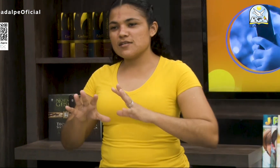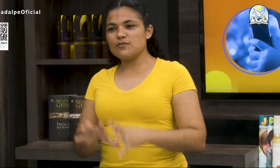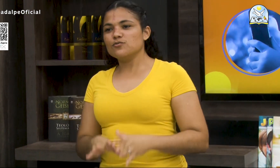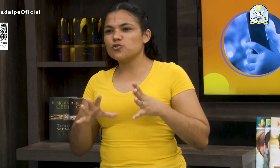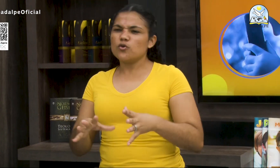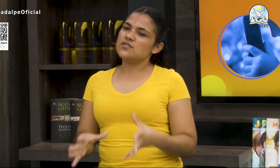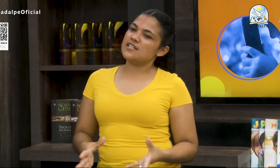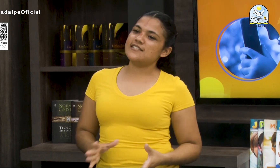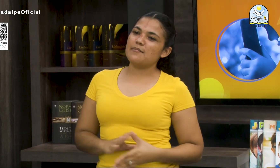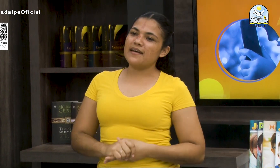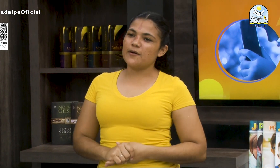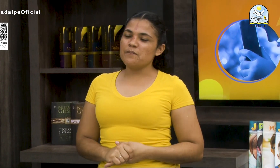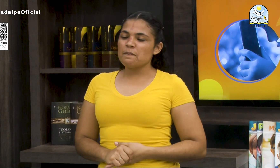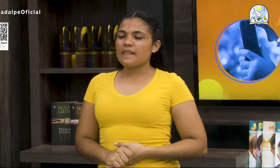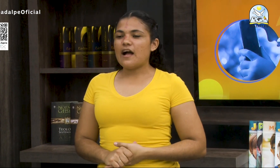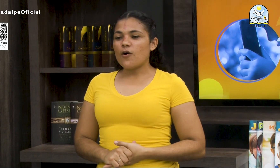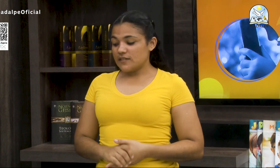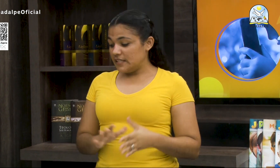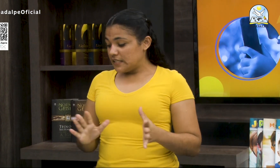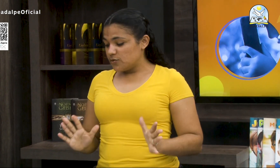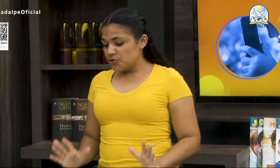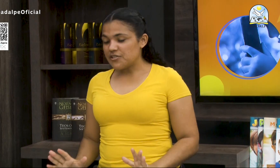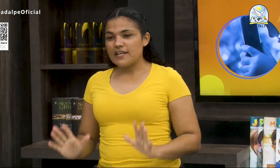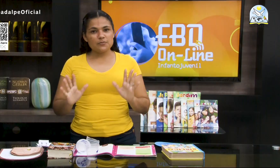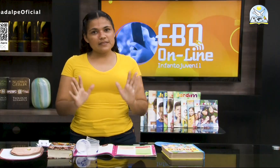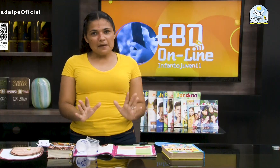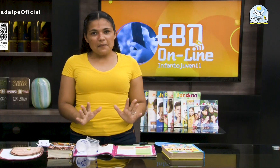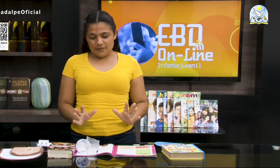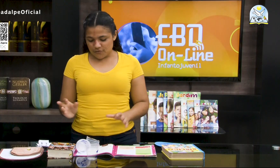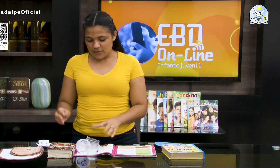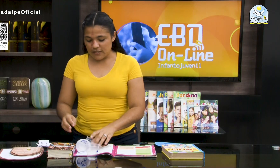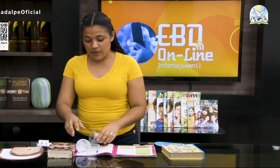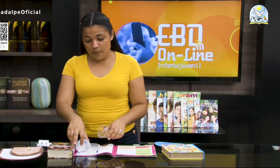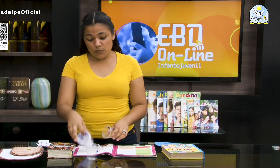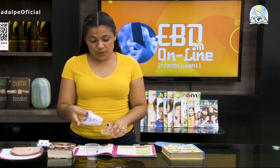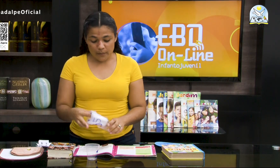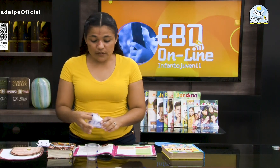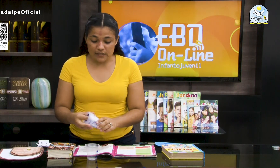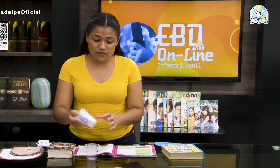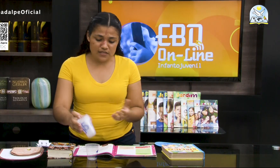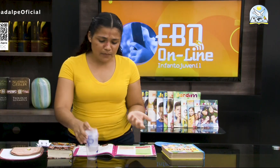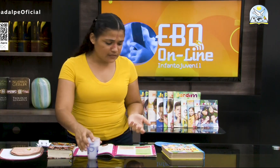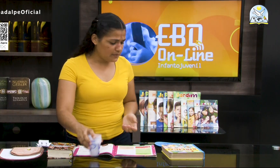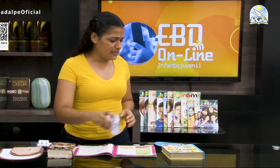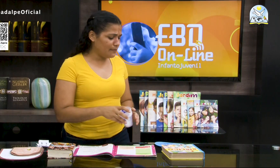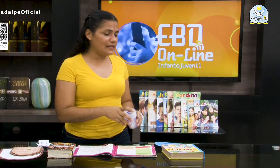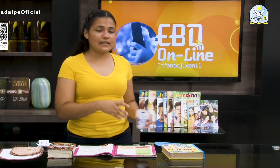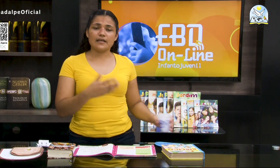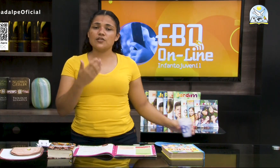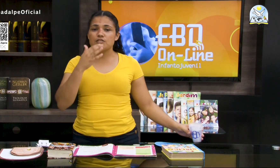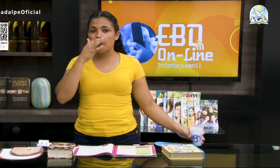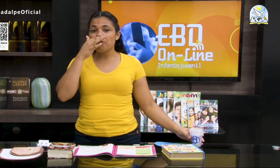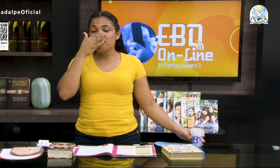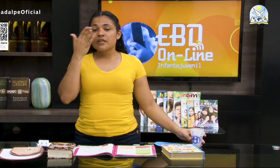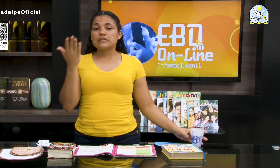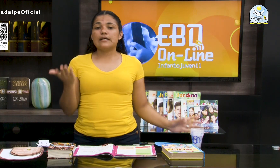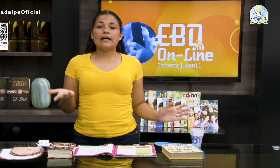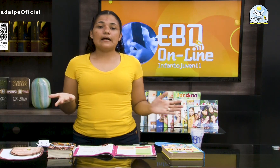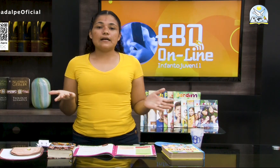lá, seus alunos, todos eles saberão a ordem dos 10 mandamentos. E o que é muito importante, você pode também trabalhar na